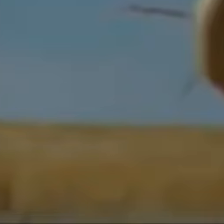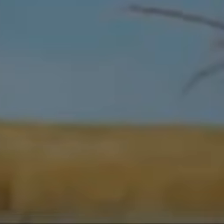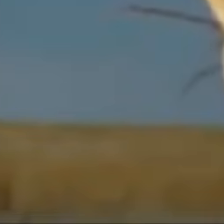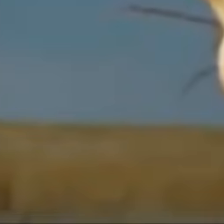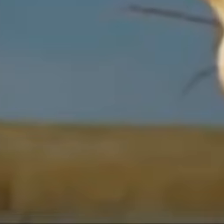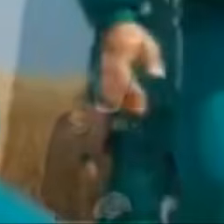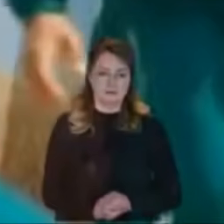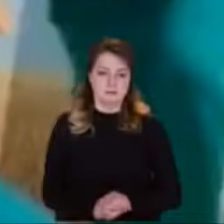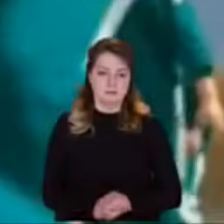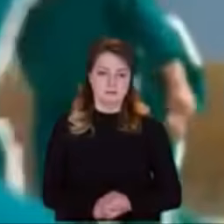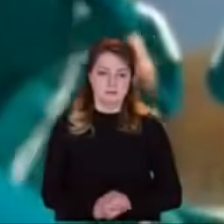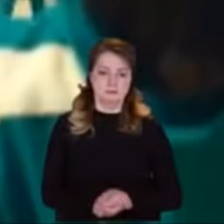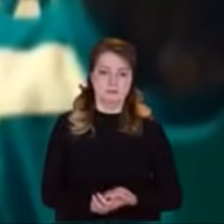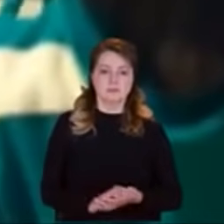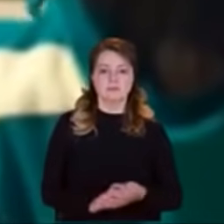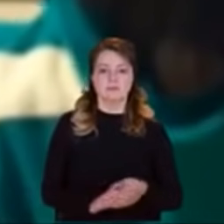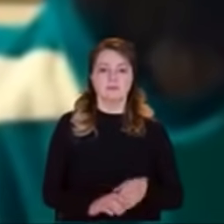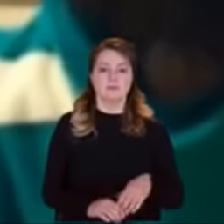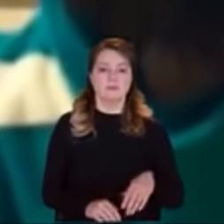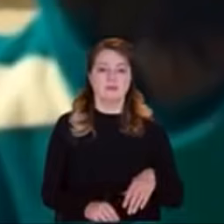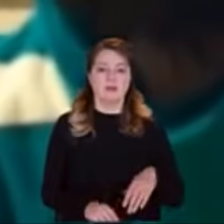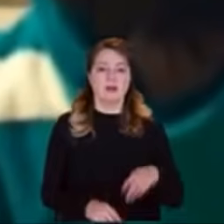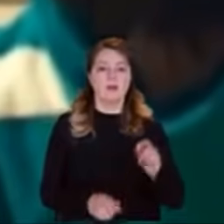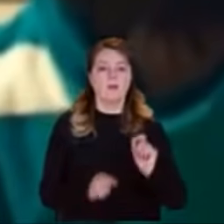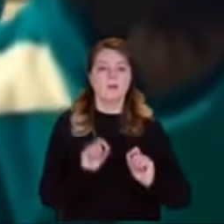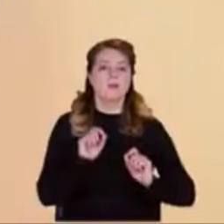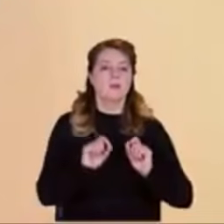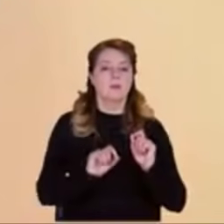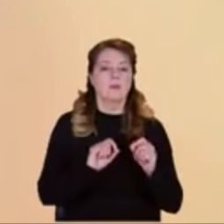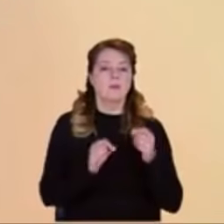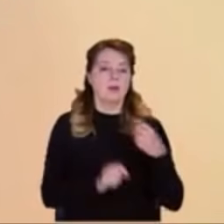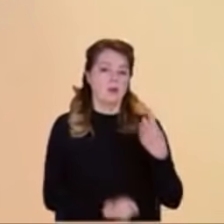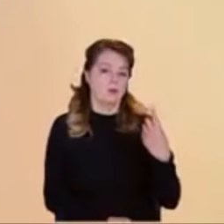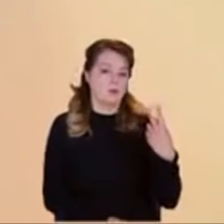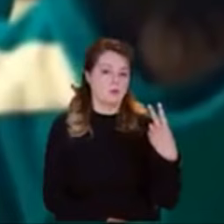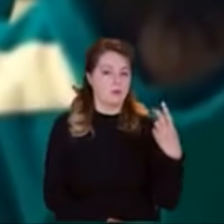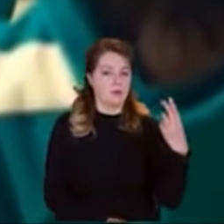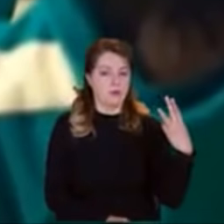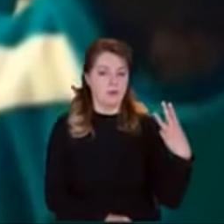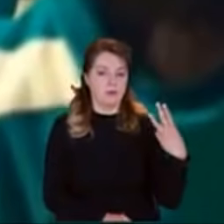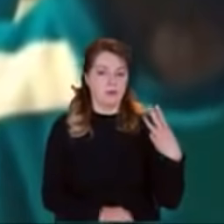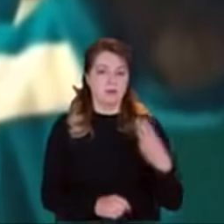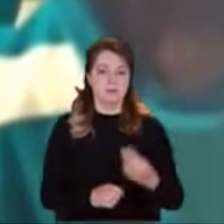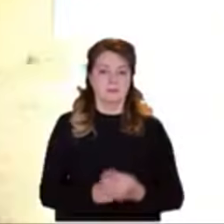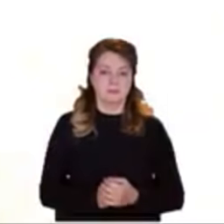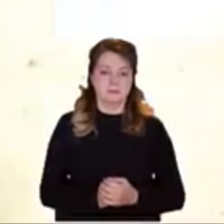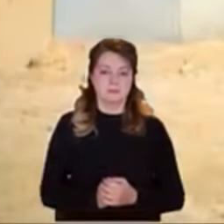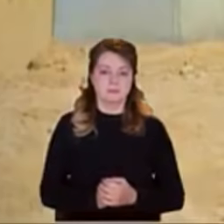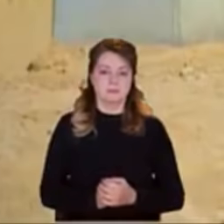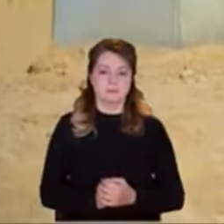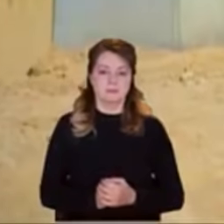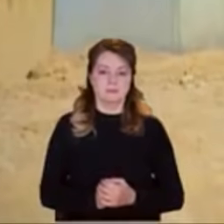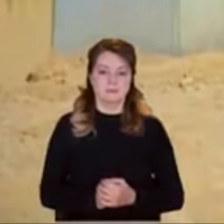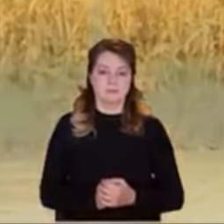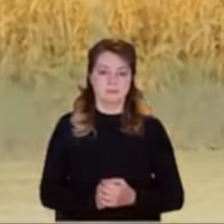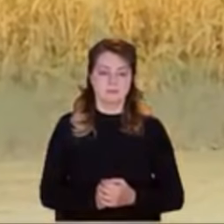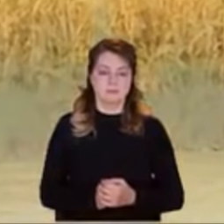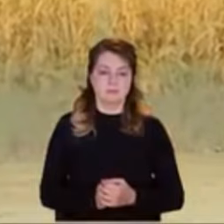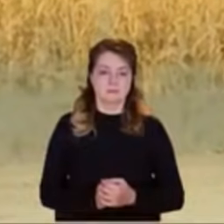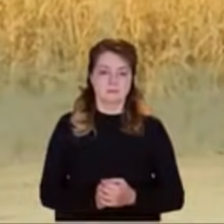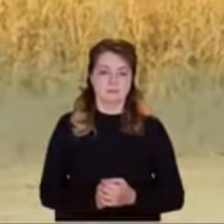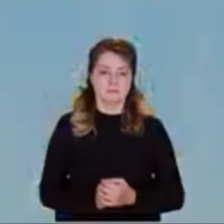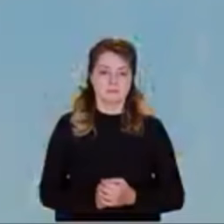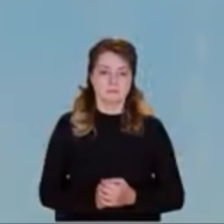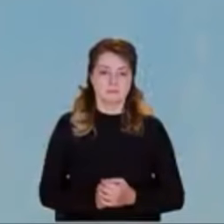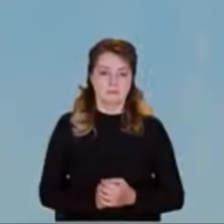irmão, eles fizeram um estrago ainda maior, bem maior mesmo. Os caras literalmente fizeram um fanatismo máximo e atiraram para